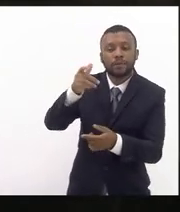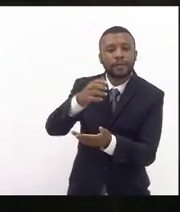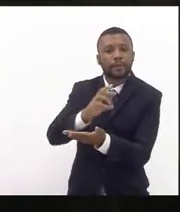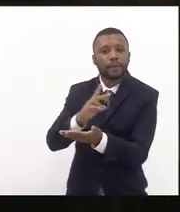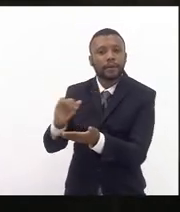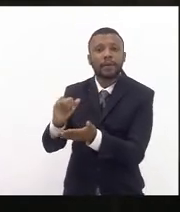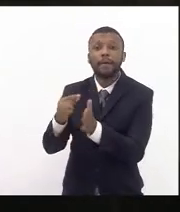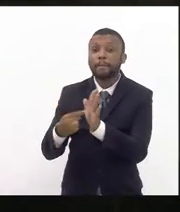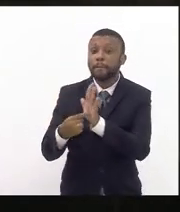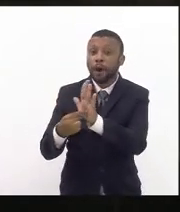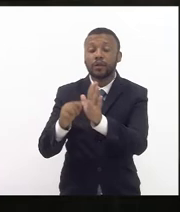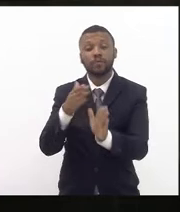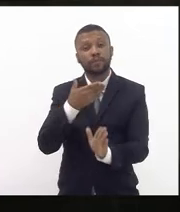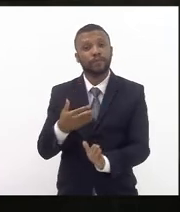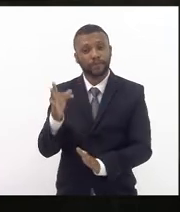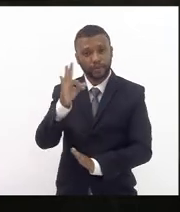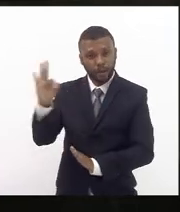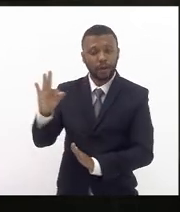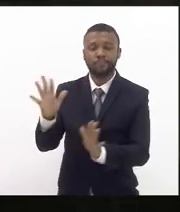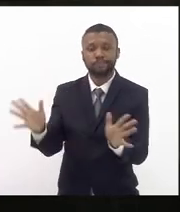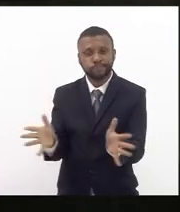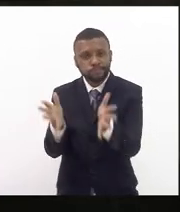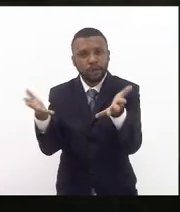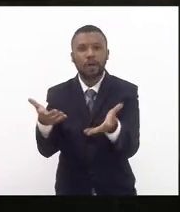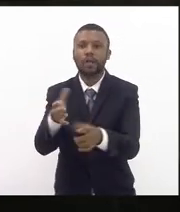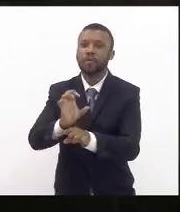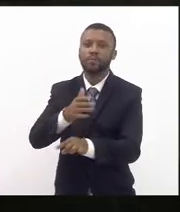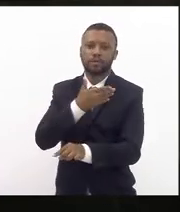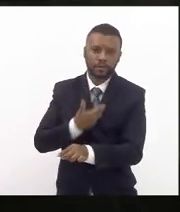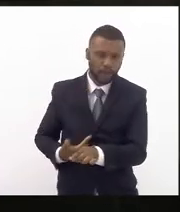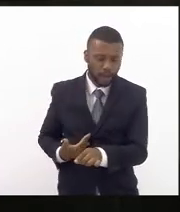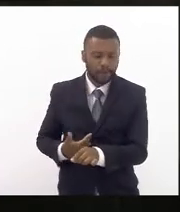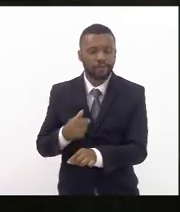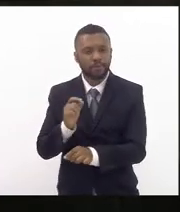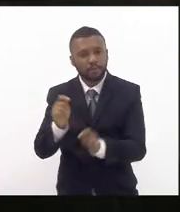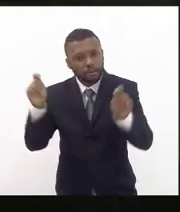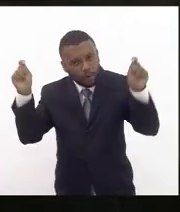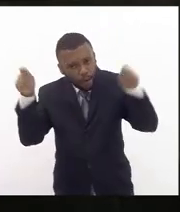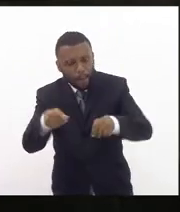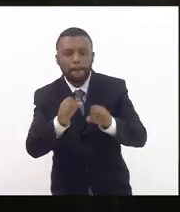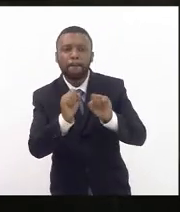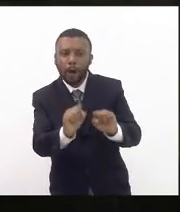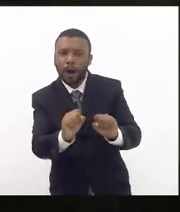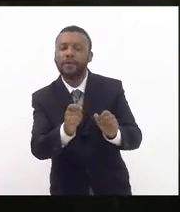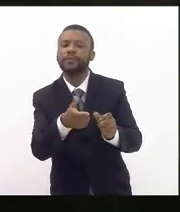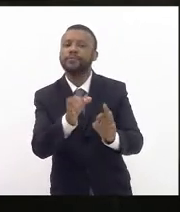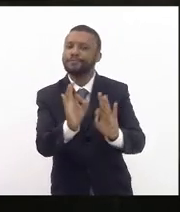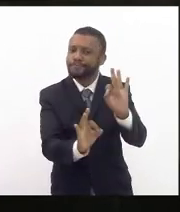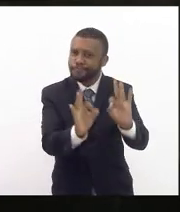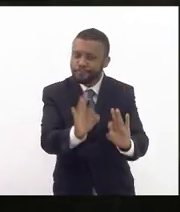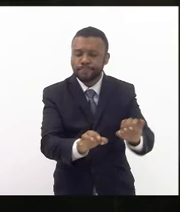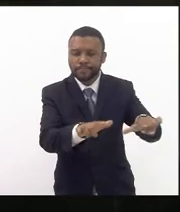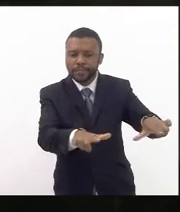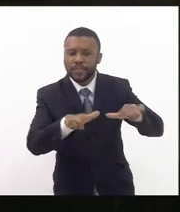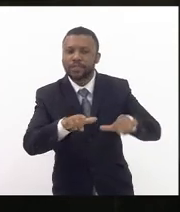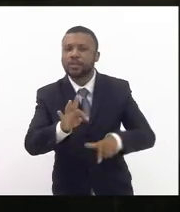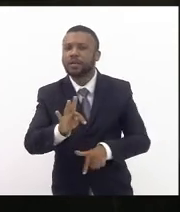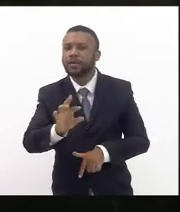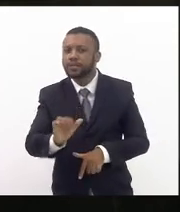federal estimula que os estados com capacidade de emissão de títulos do Tesouro assim o